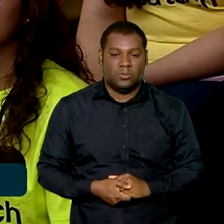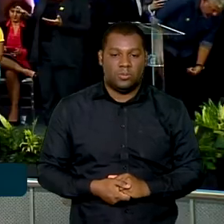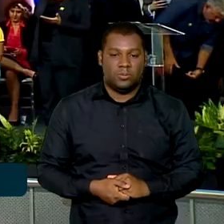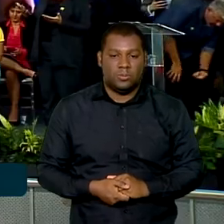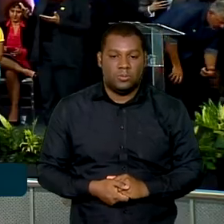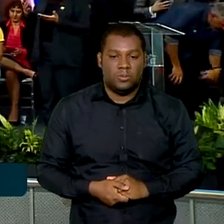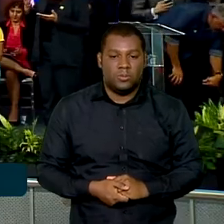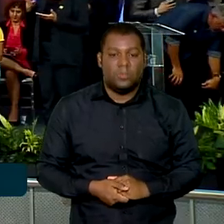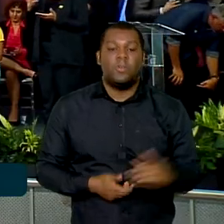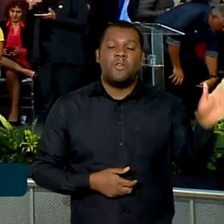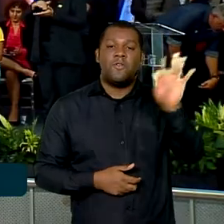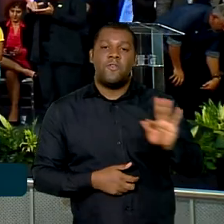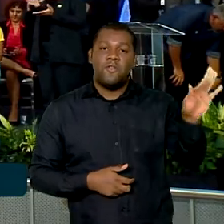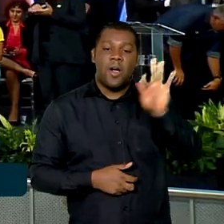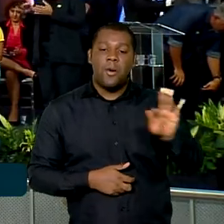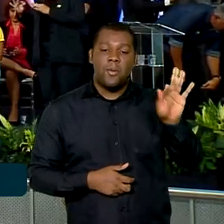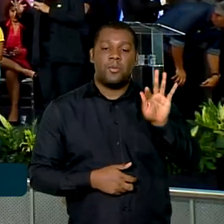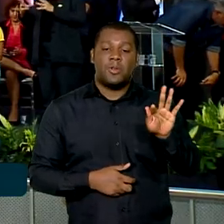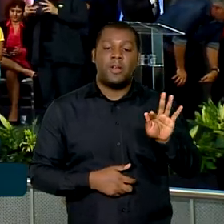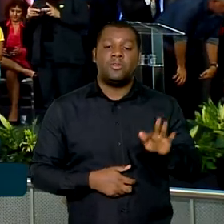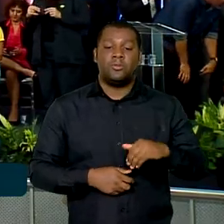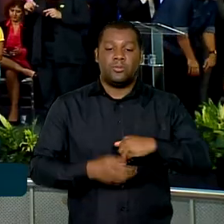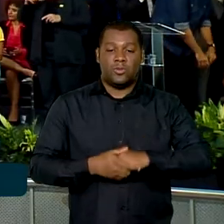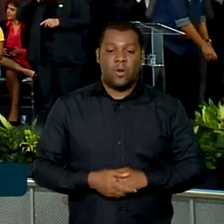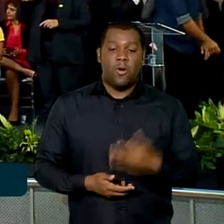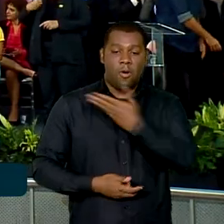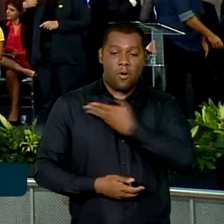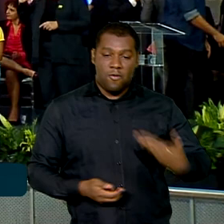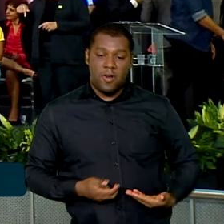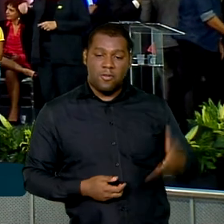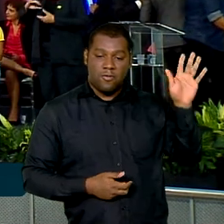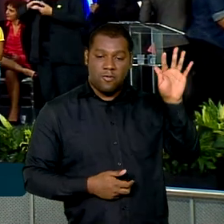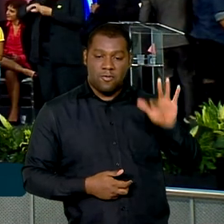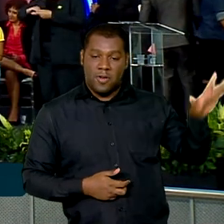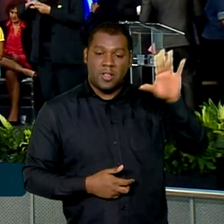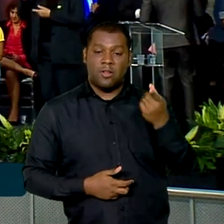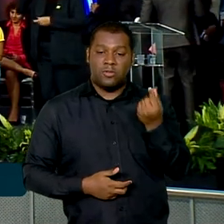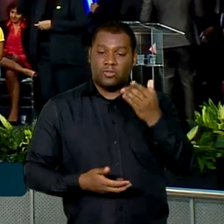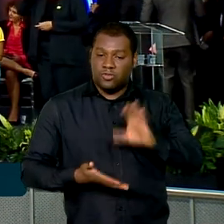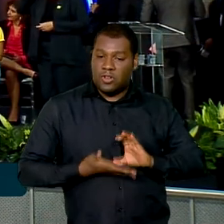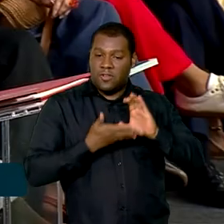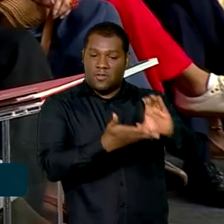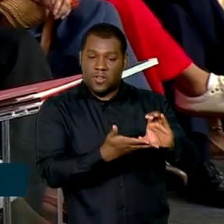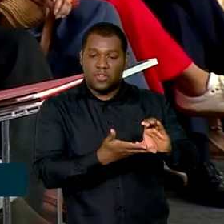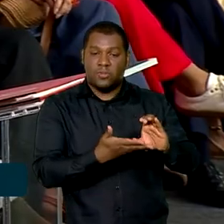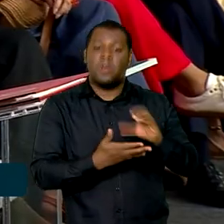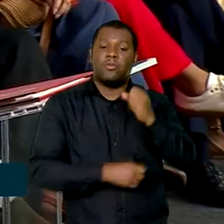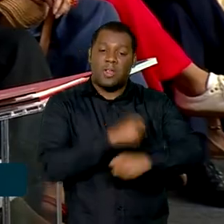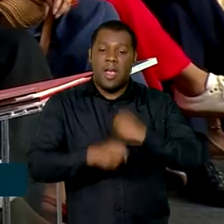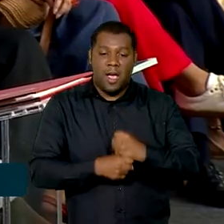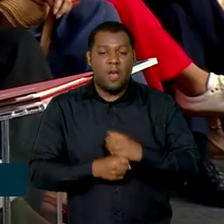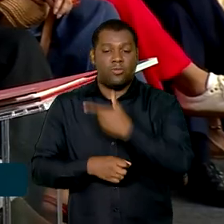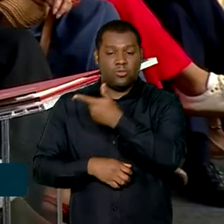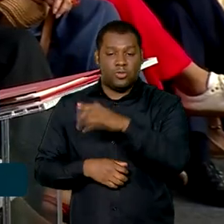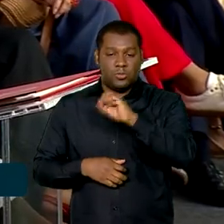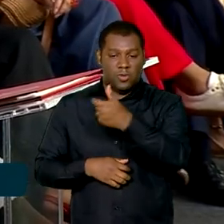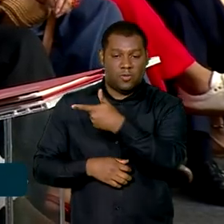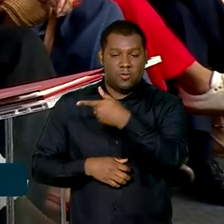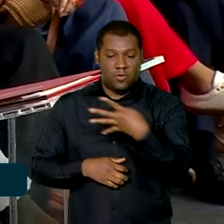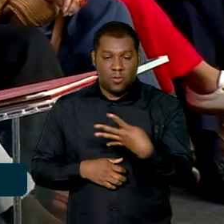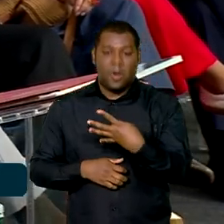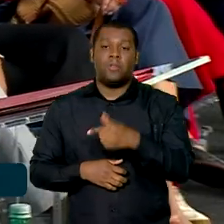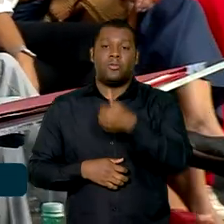Inovação. A faculdade será financiada pelo governo federal, que vai investir este ano